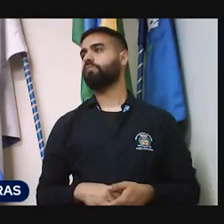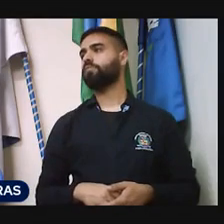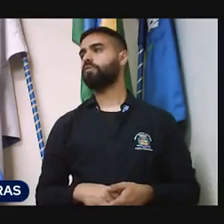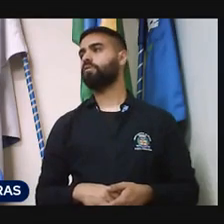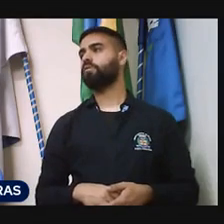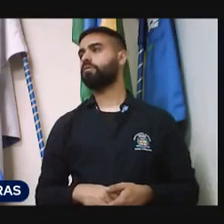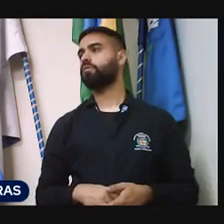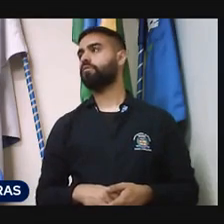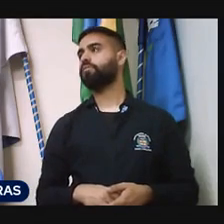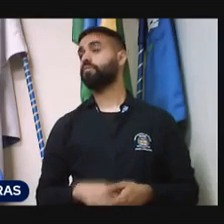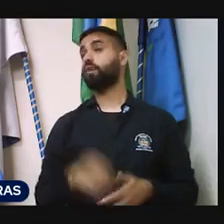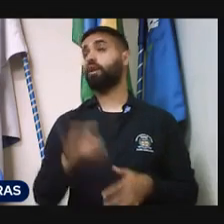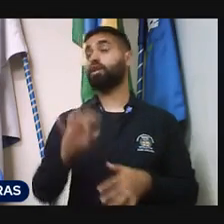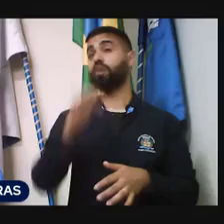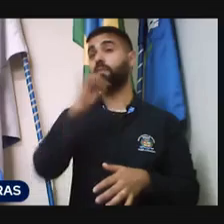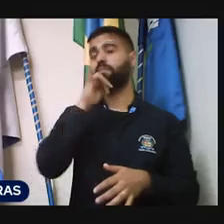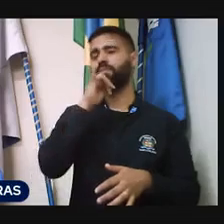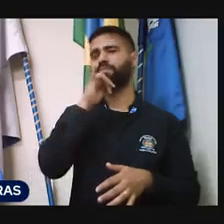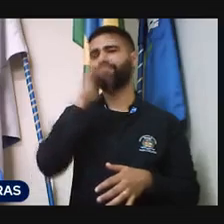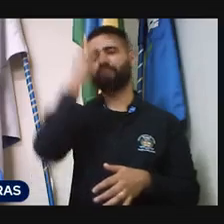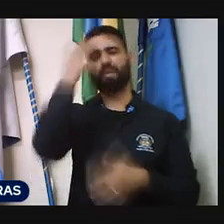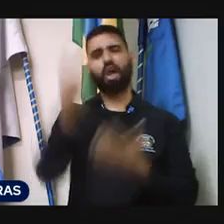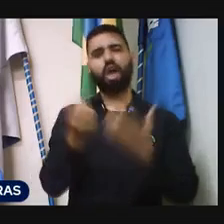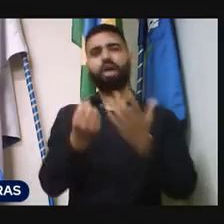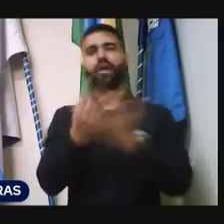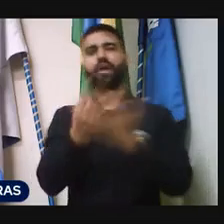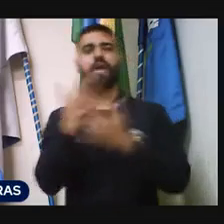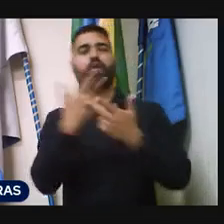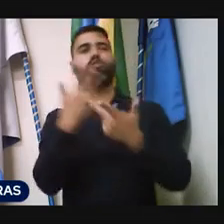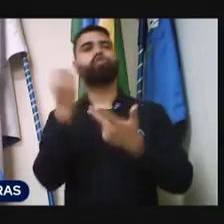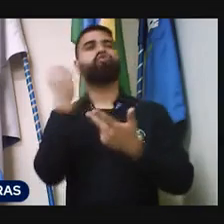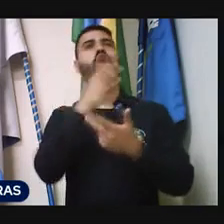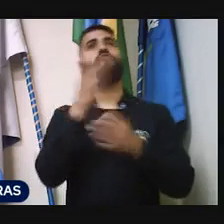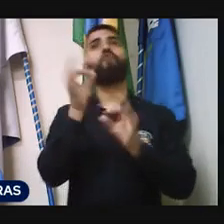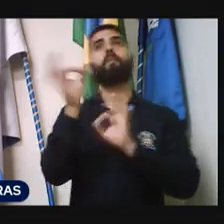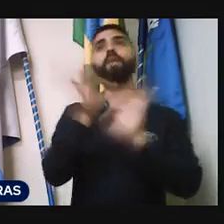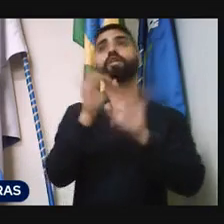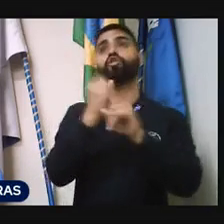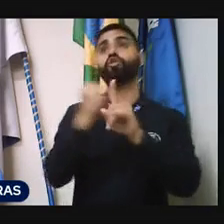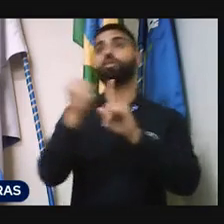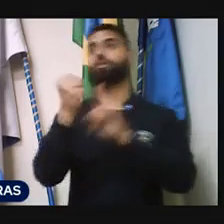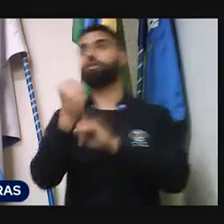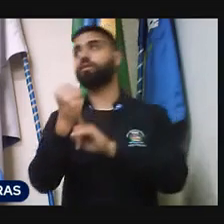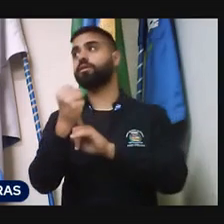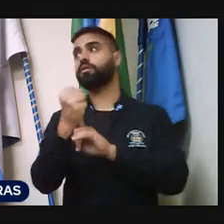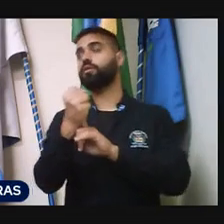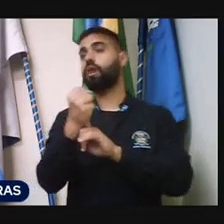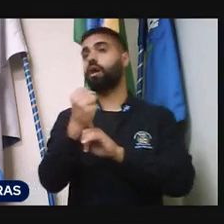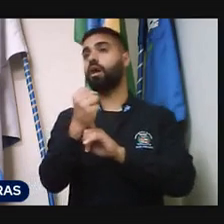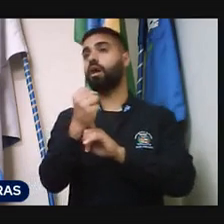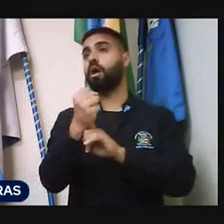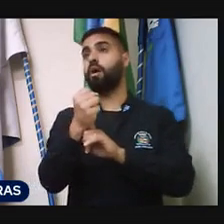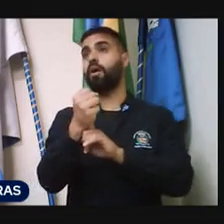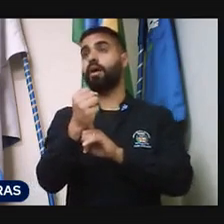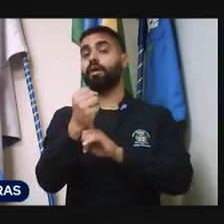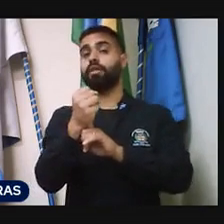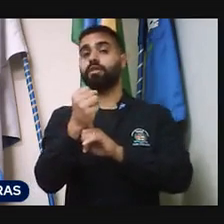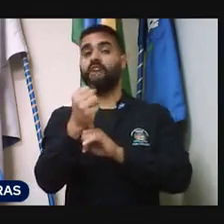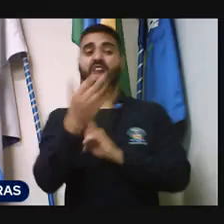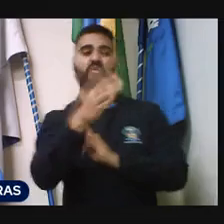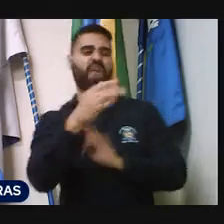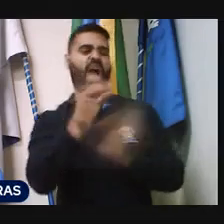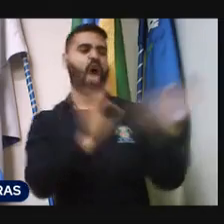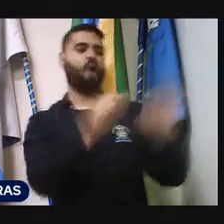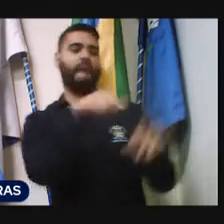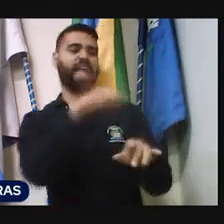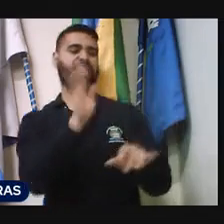executivo inventar a roda criar um novo projeto social ao invés de estrutural que já